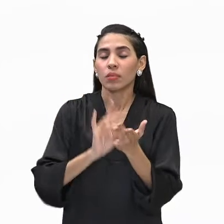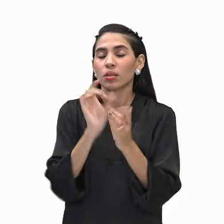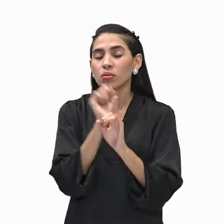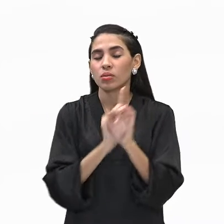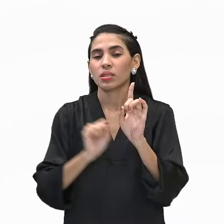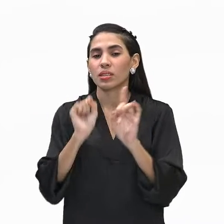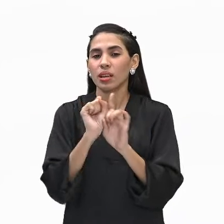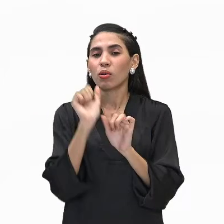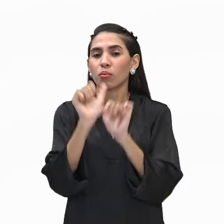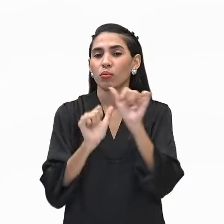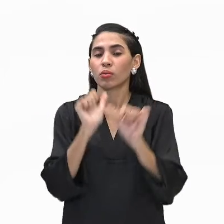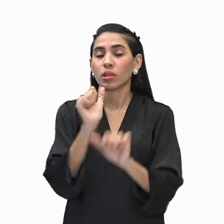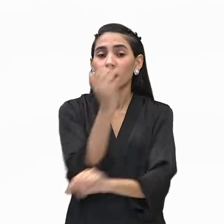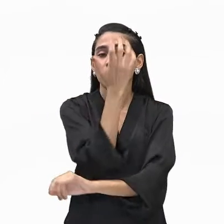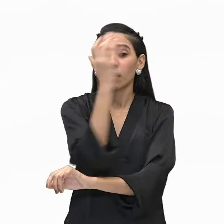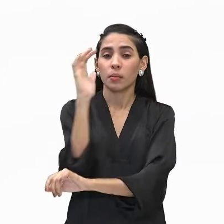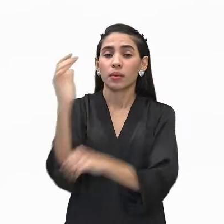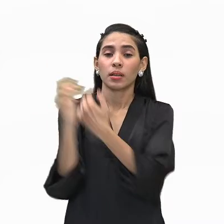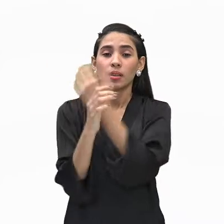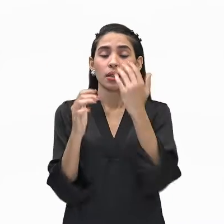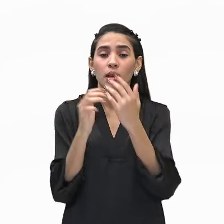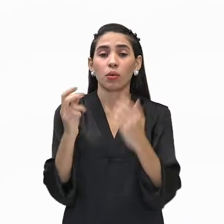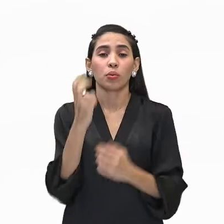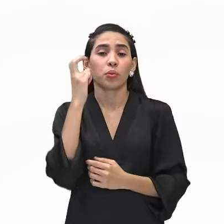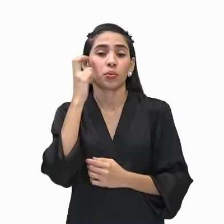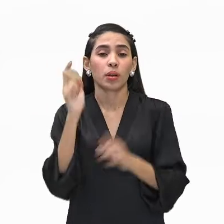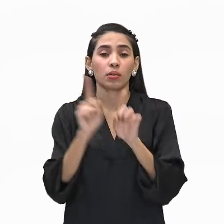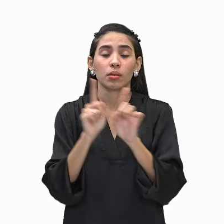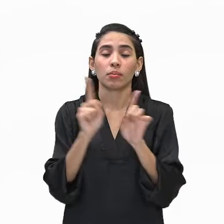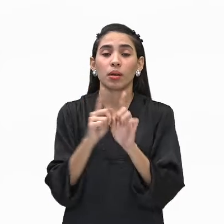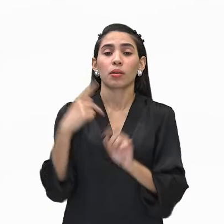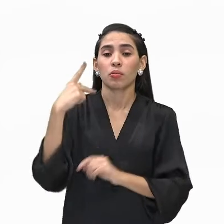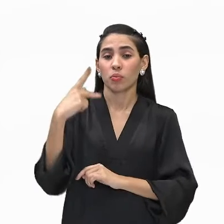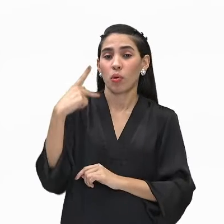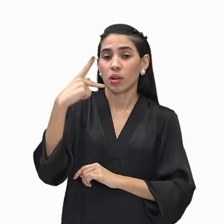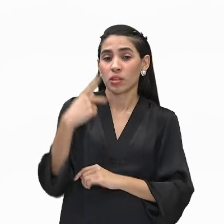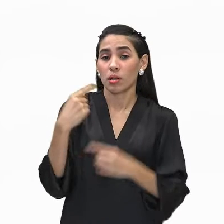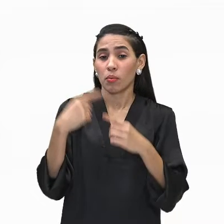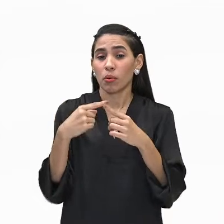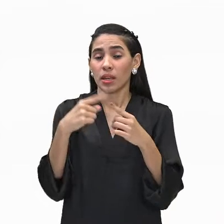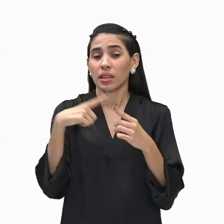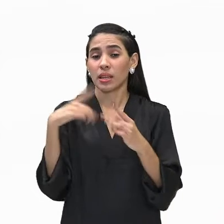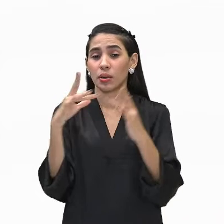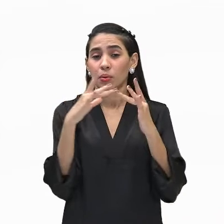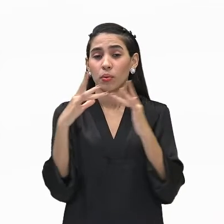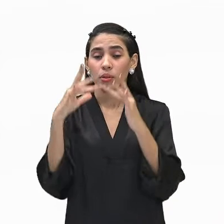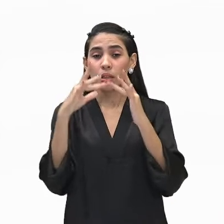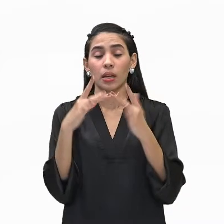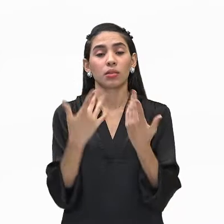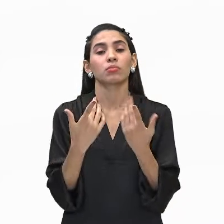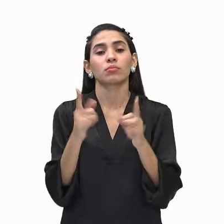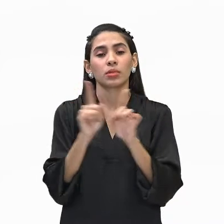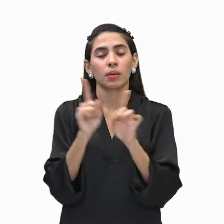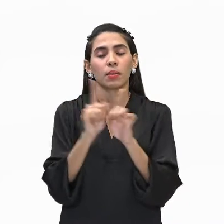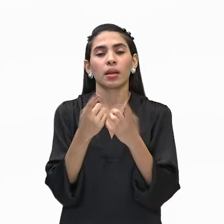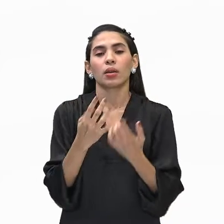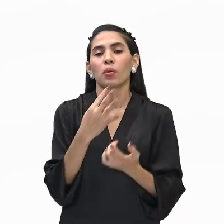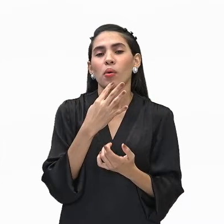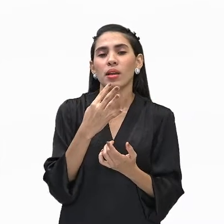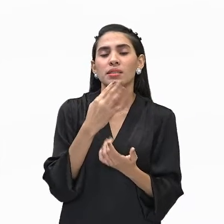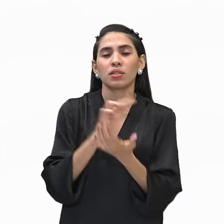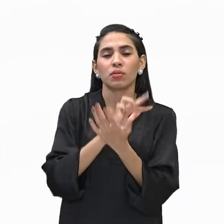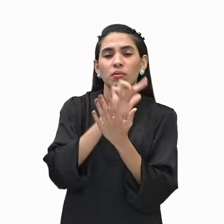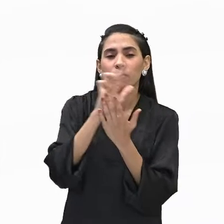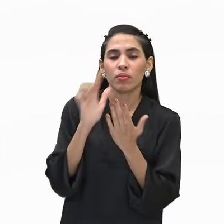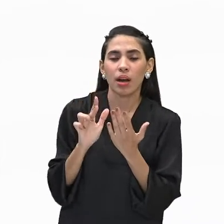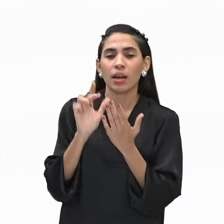social, ambiental, cultural e política, onde estão inseridos, reconhecendo as especificidades e necessidades